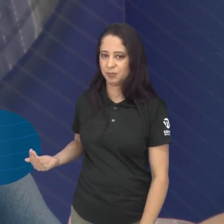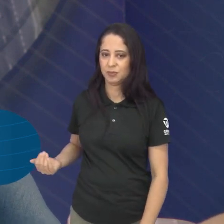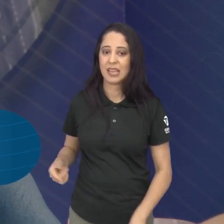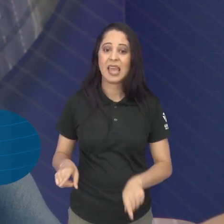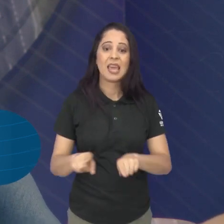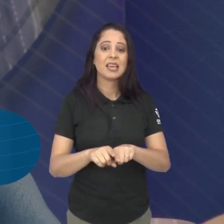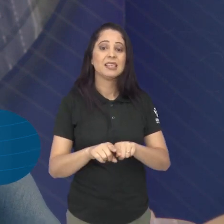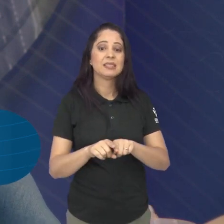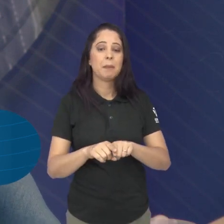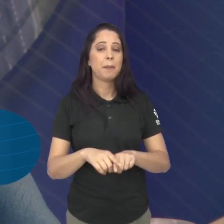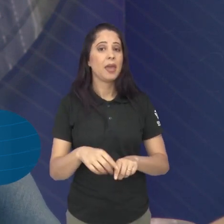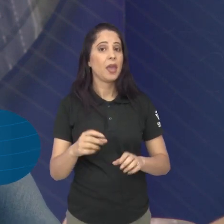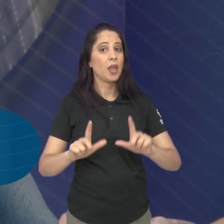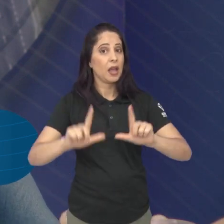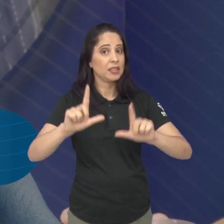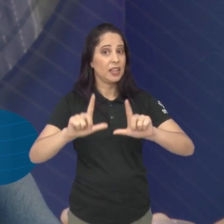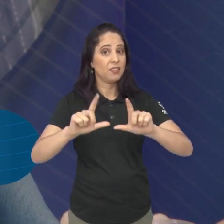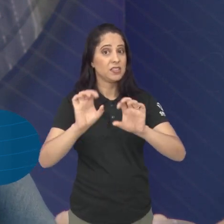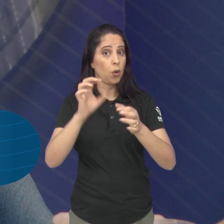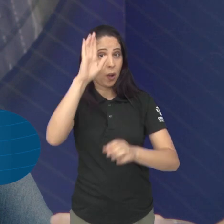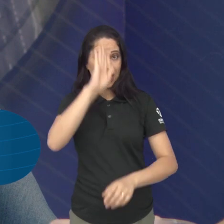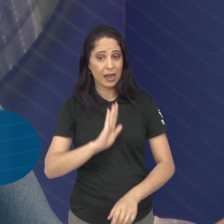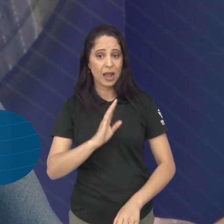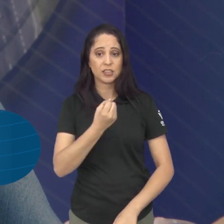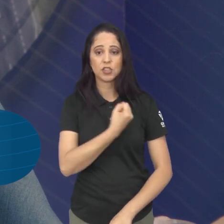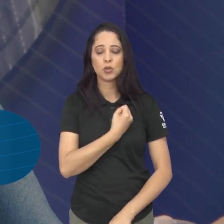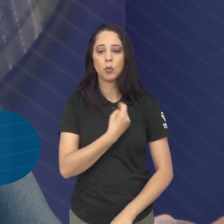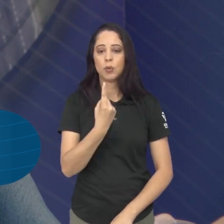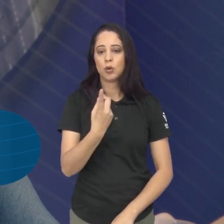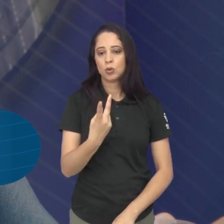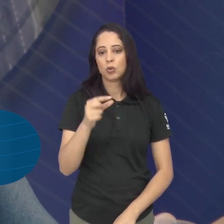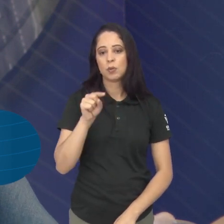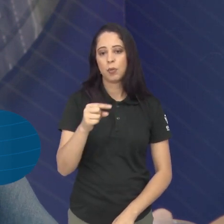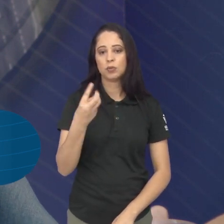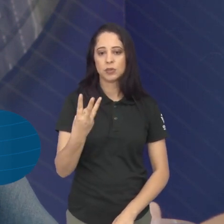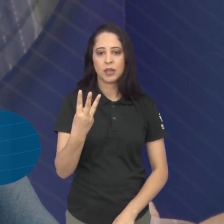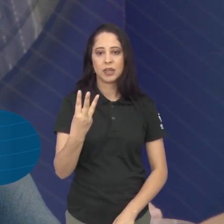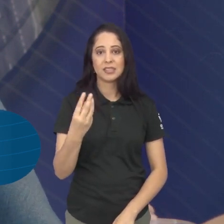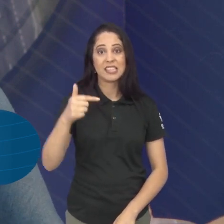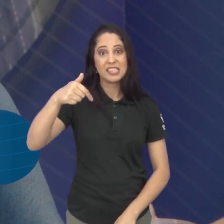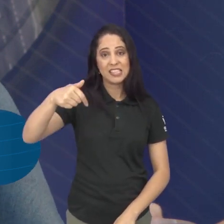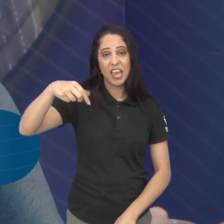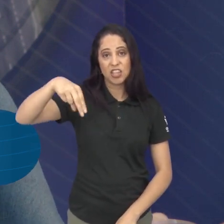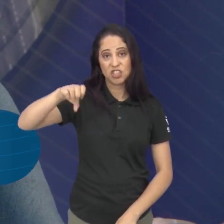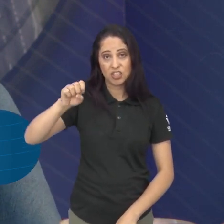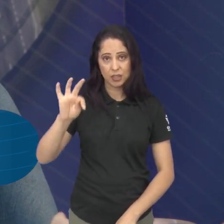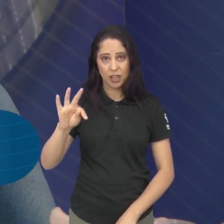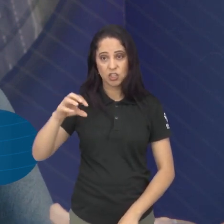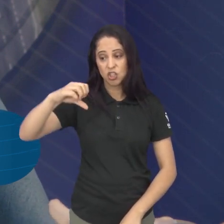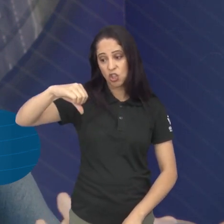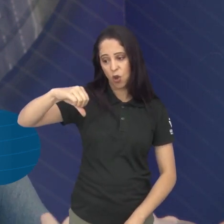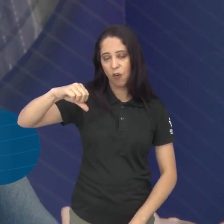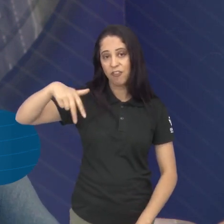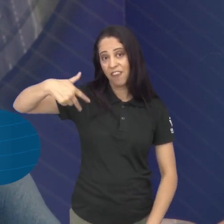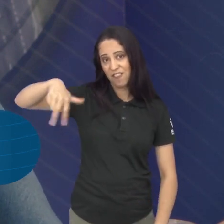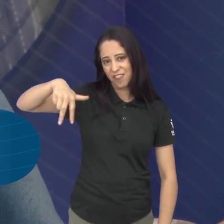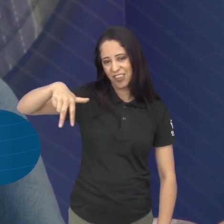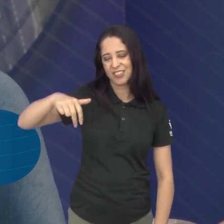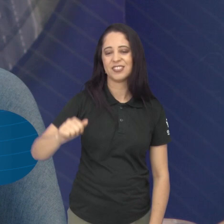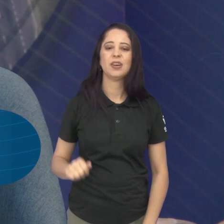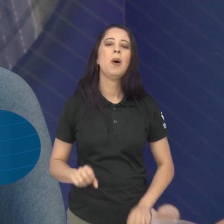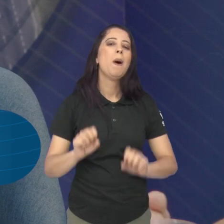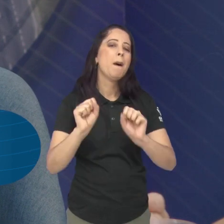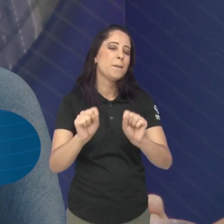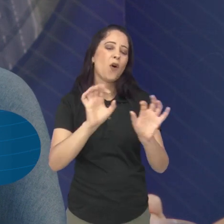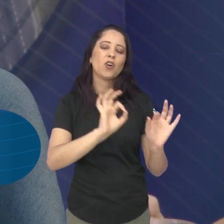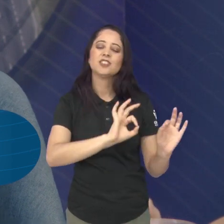youtube.com/CâmaraSJC, também pelo nosso canal aberto 12.3, o 7 da NET e também o 9 da Vivo. Ou seja, não tem desculpa para não